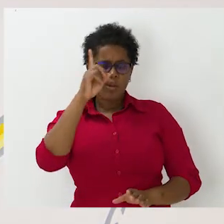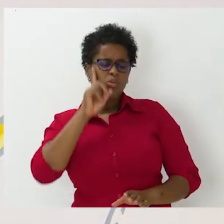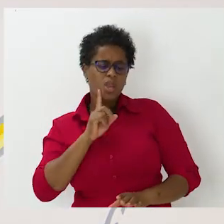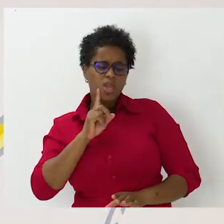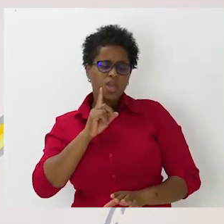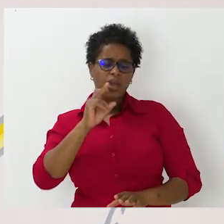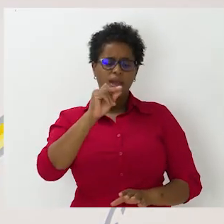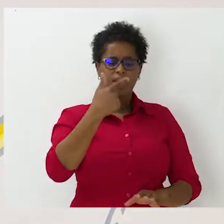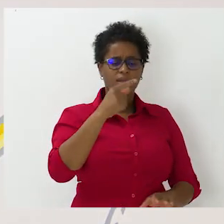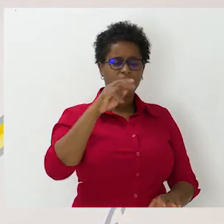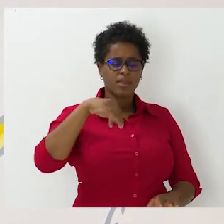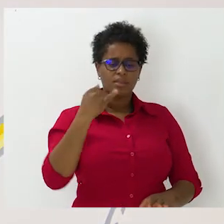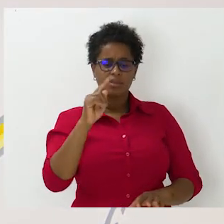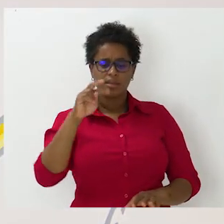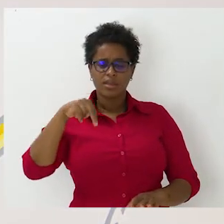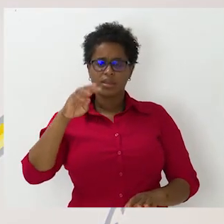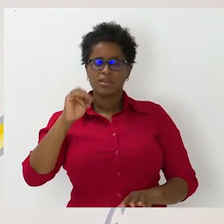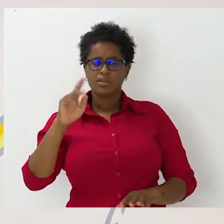mulher ateniense